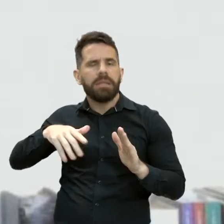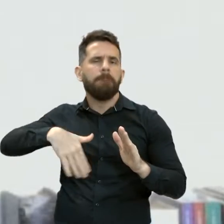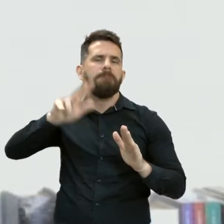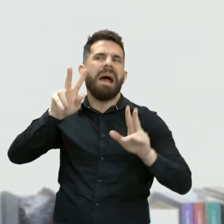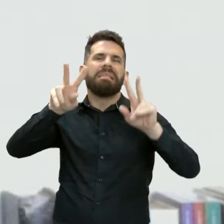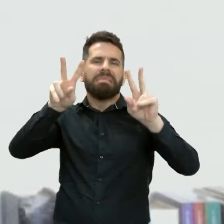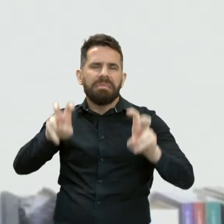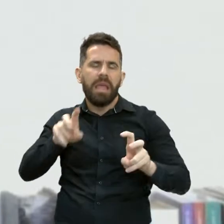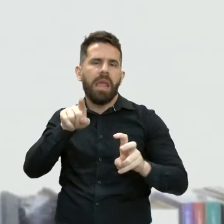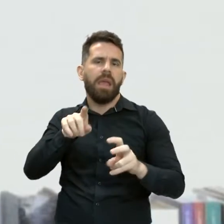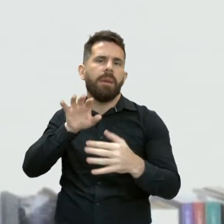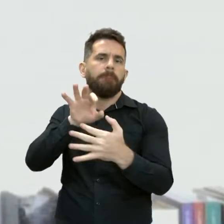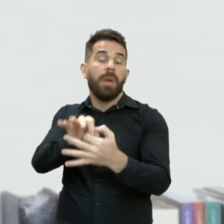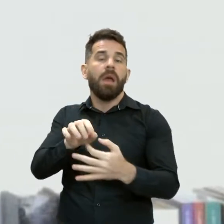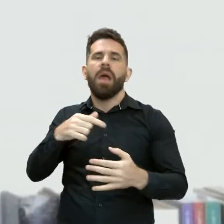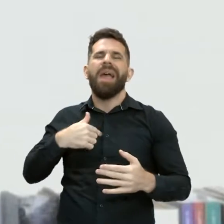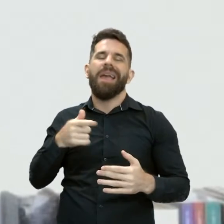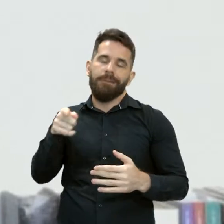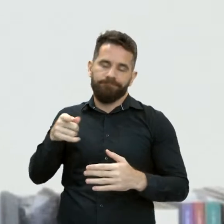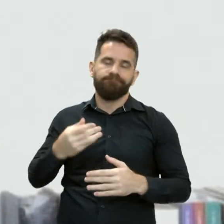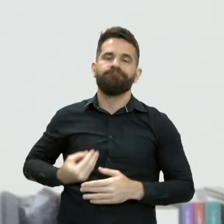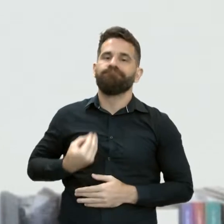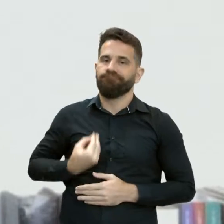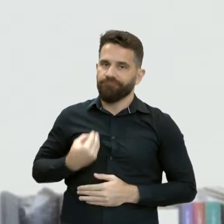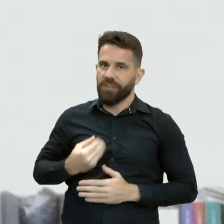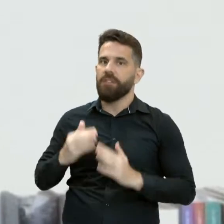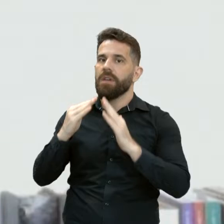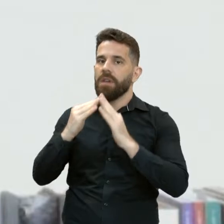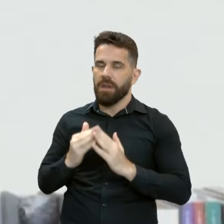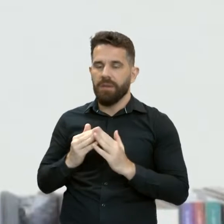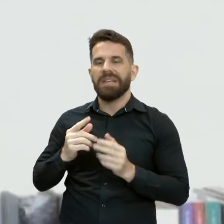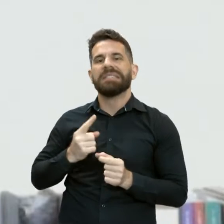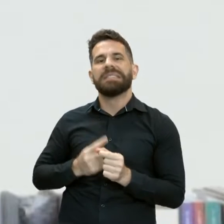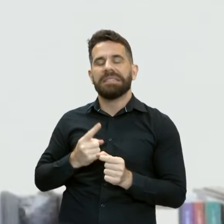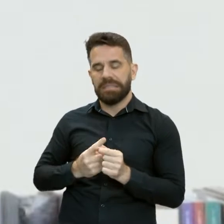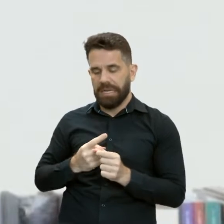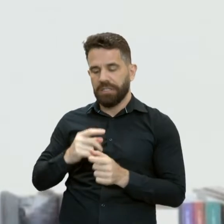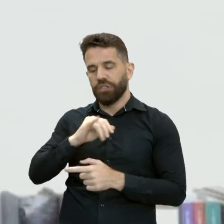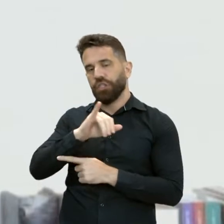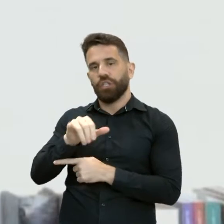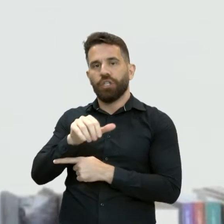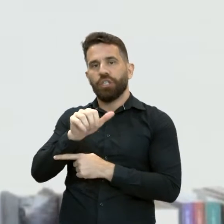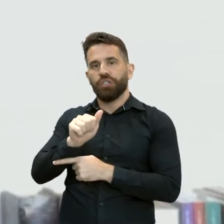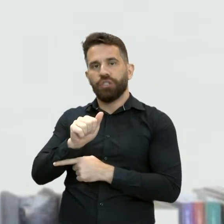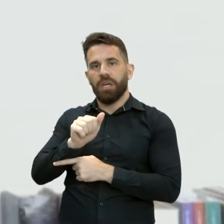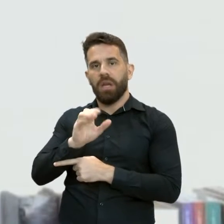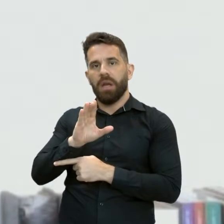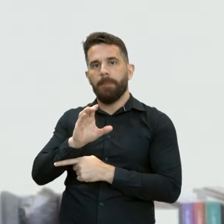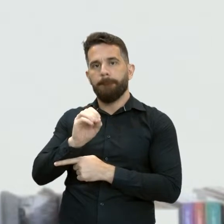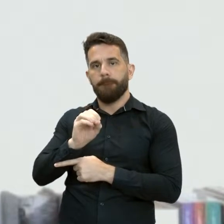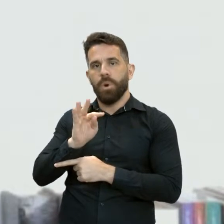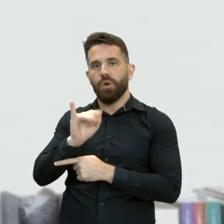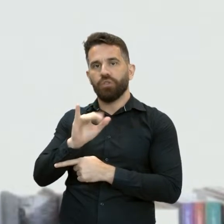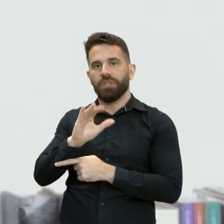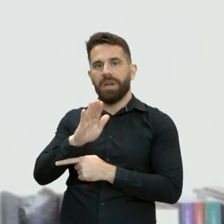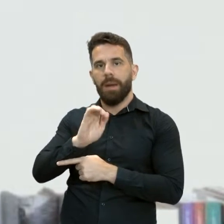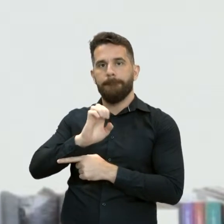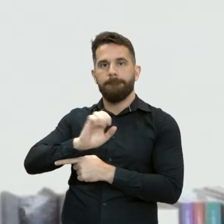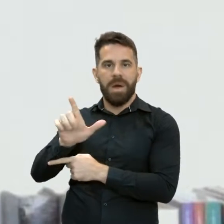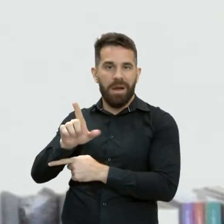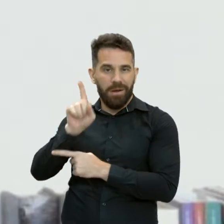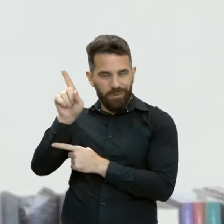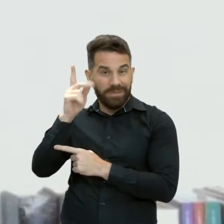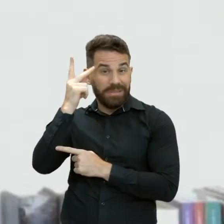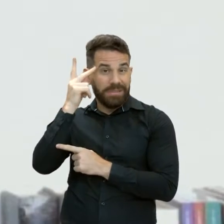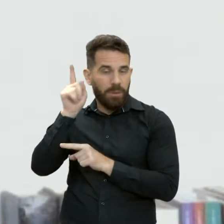em Jabuticabal, São Paulo, ela escreve tiras de saudade, como, por exemplo, a crônica